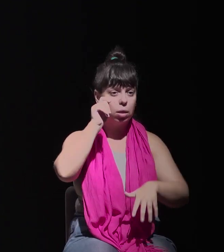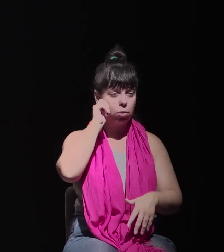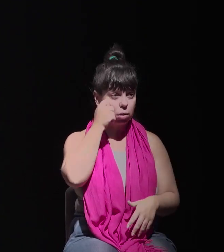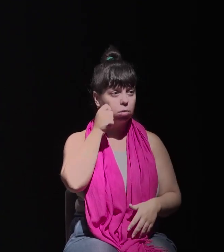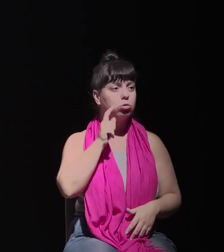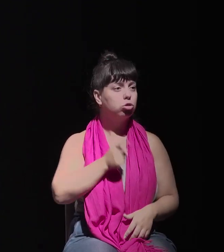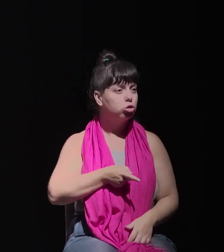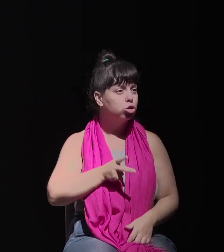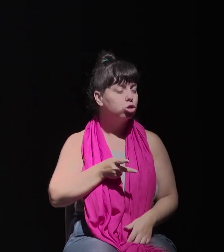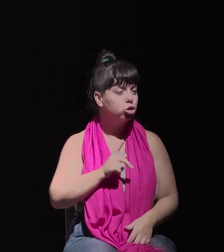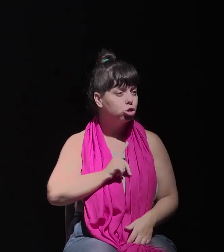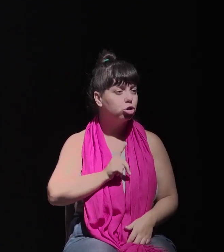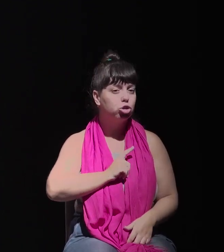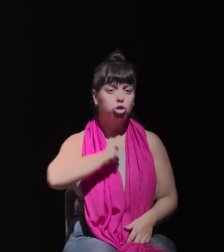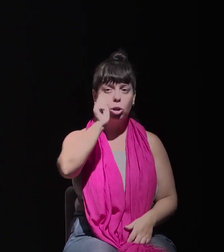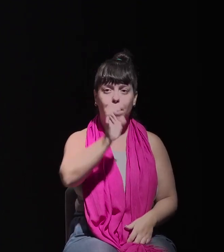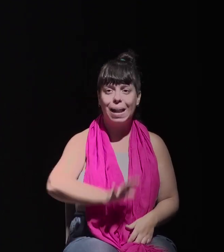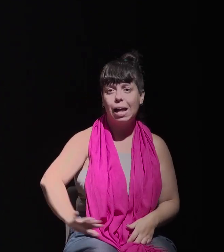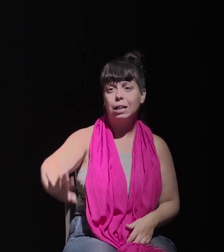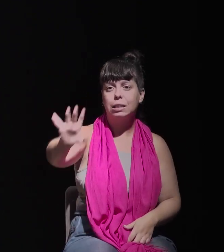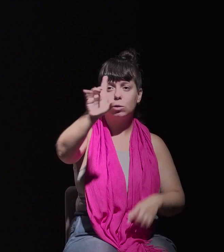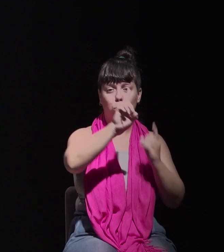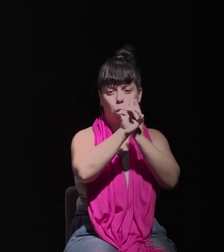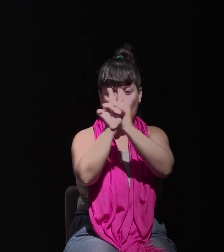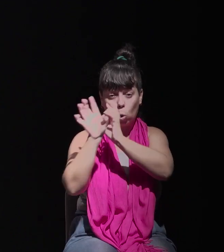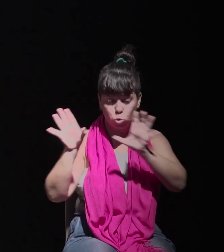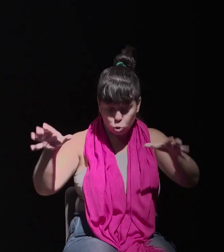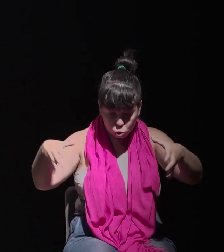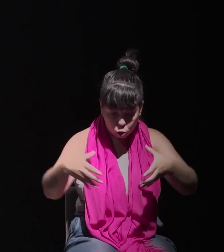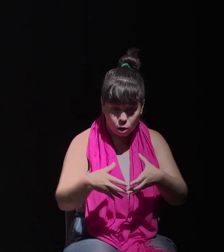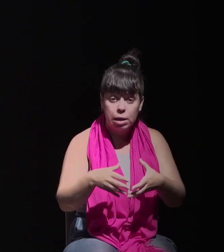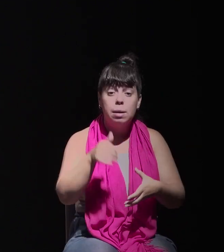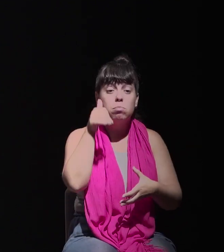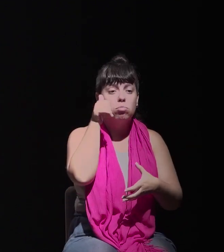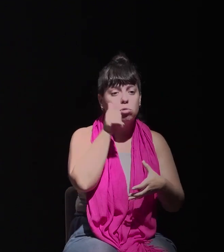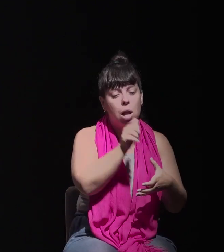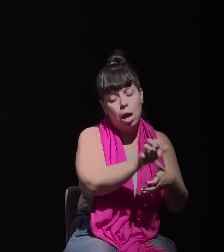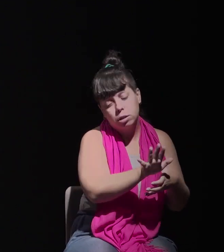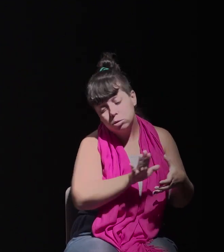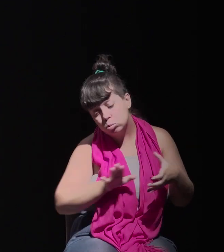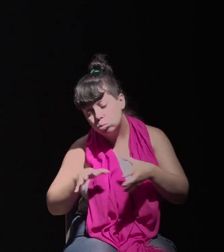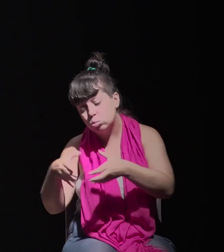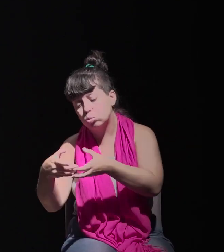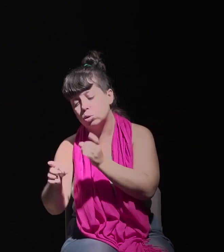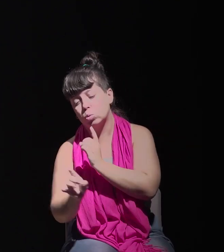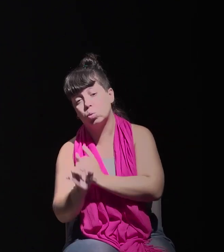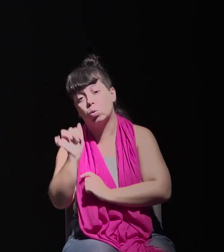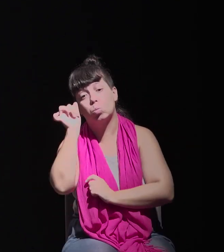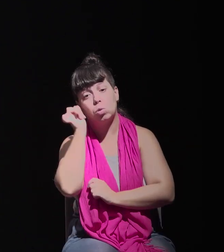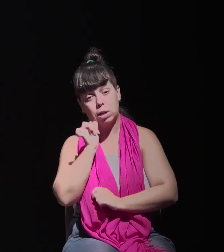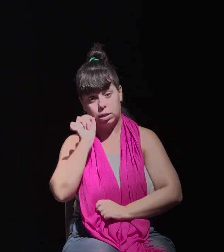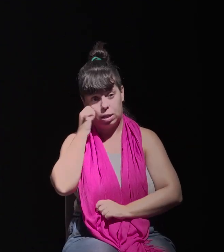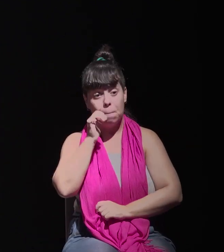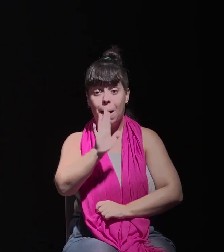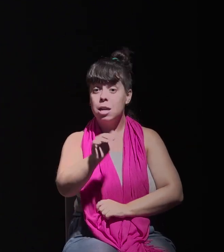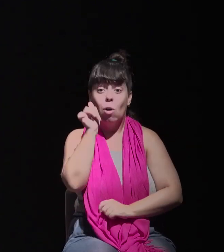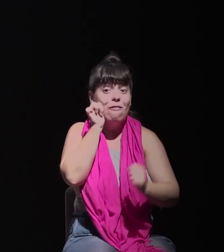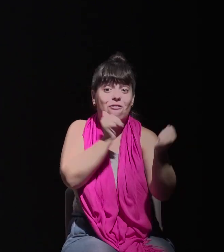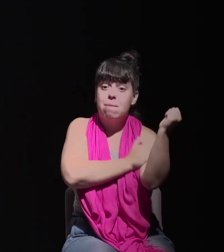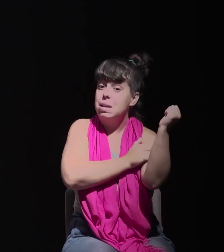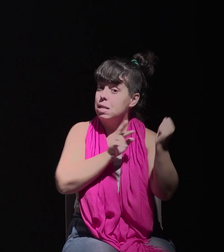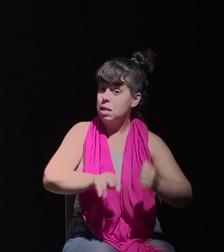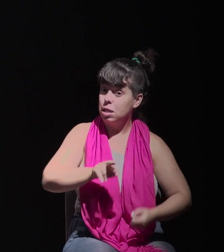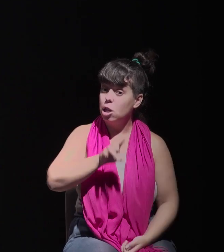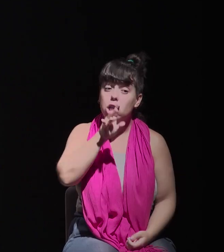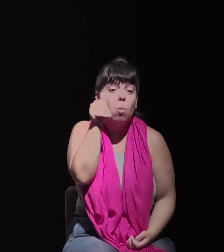nacionais, e as mulheres articulavam dentro desses encontros de mulheres negras, mas não de feministas negras, de mulheres